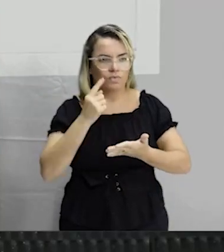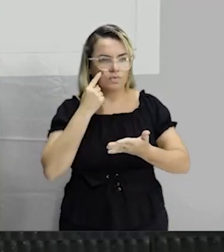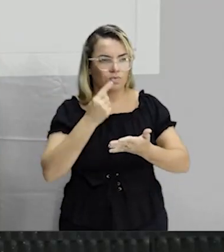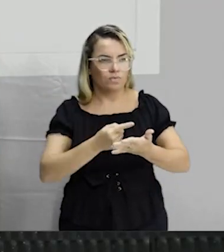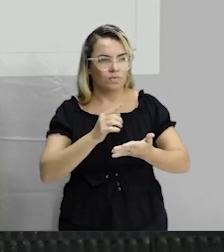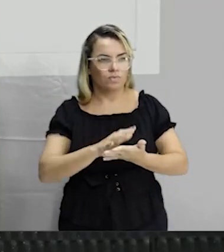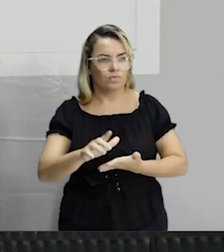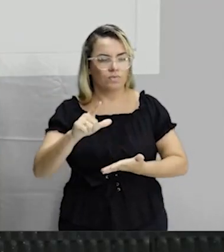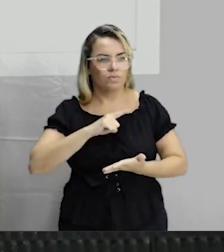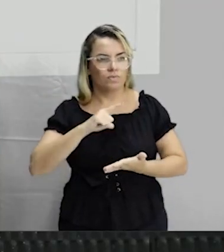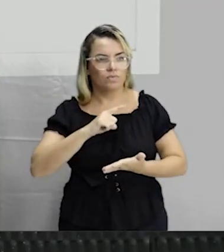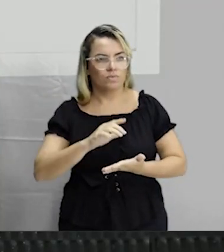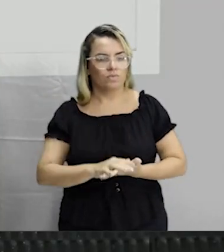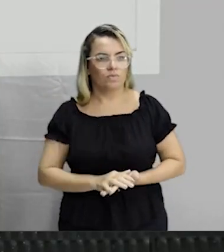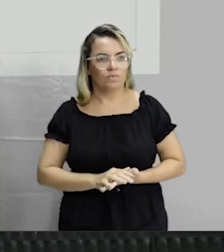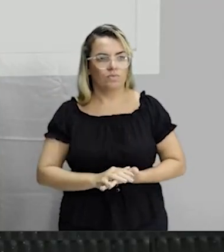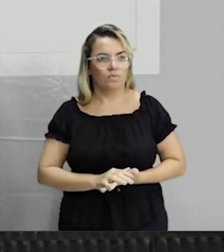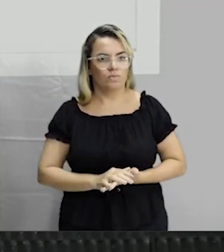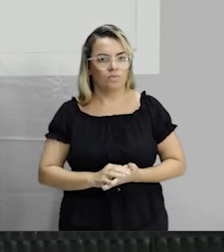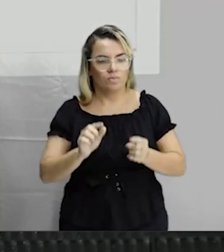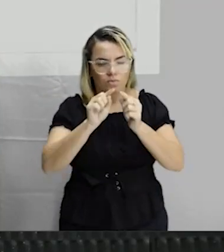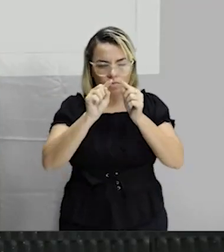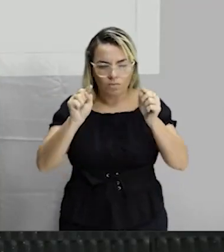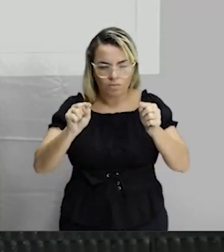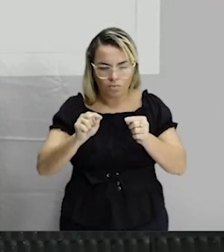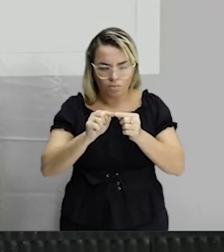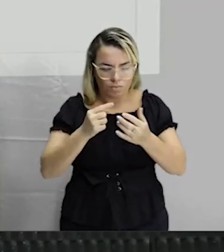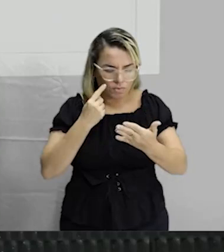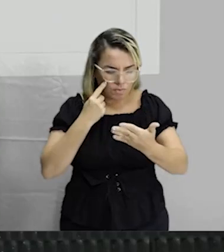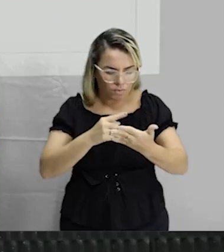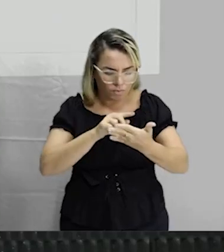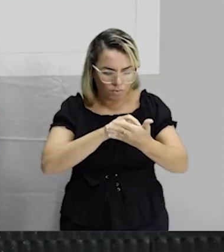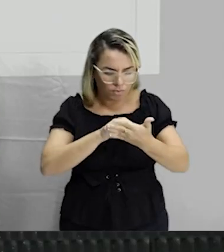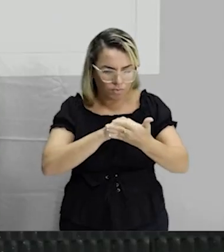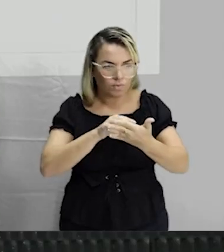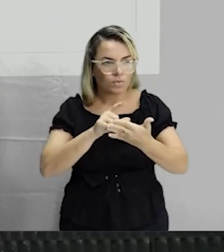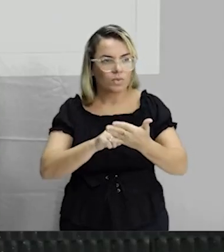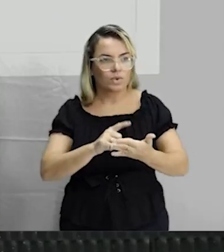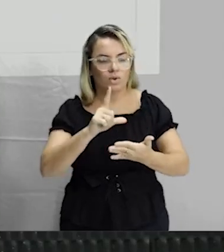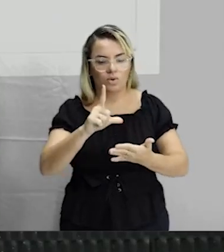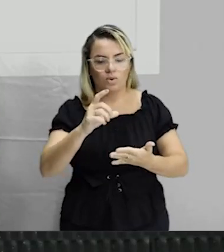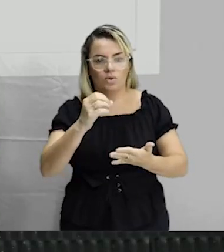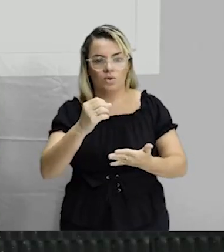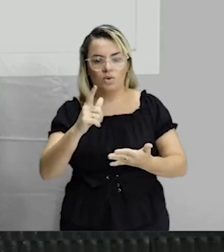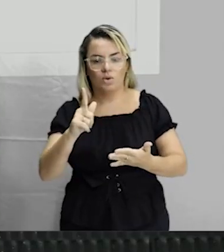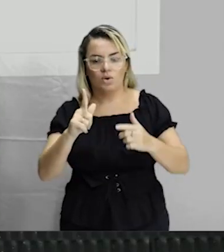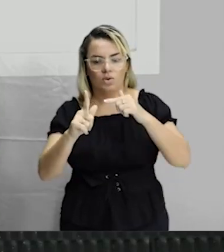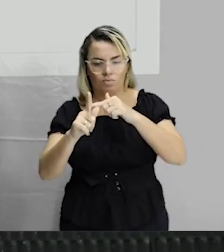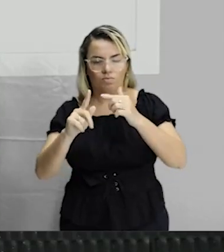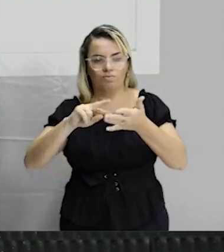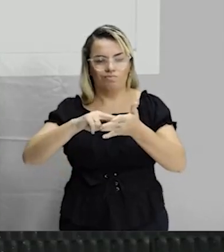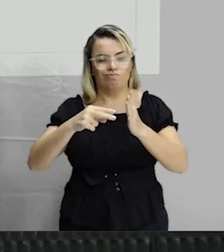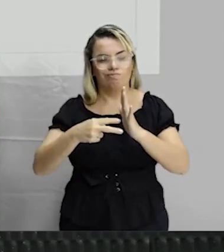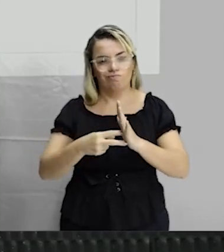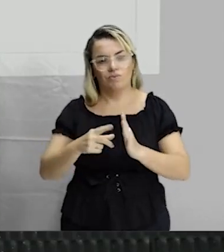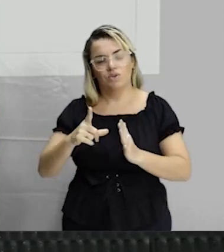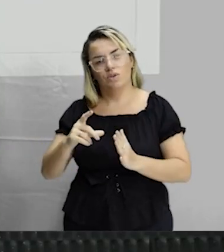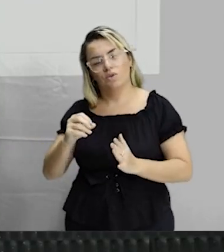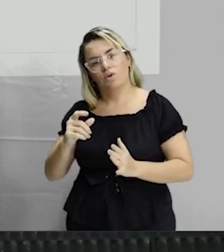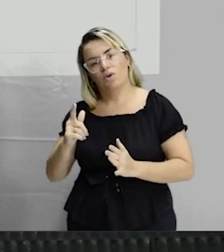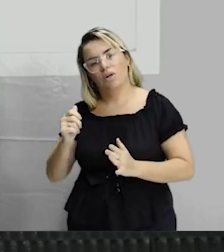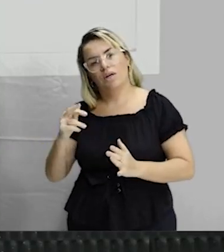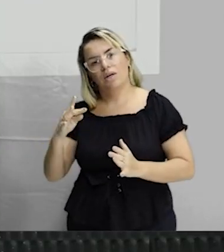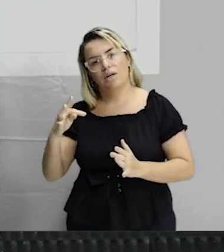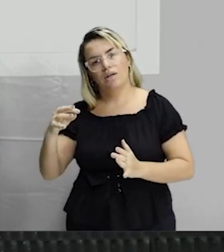calculadora, tem lá uma teclazinha, ó, log, é o logaritmo, tá? Então vamos